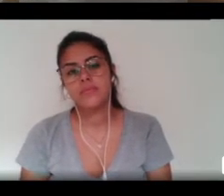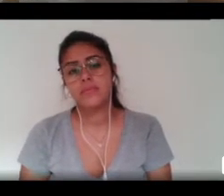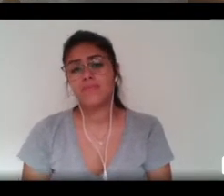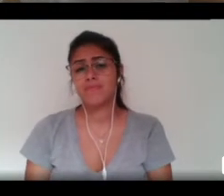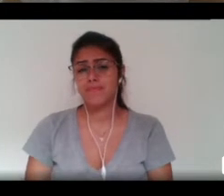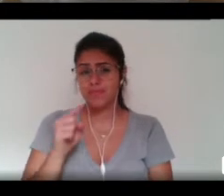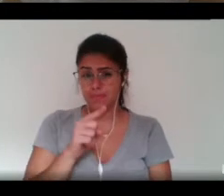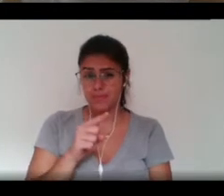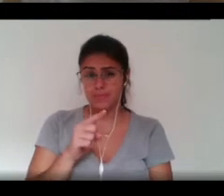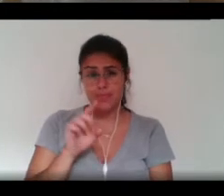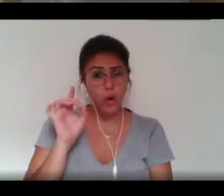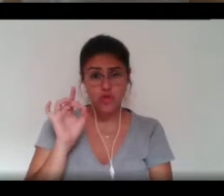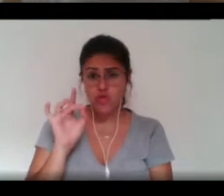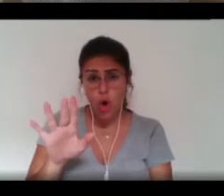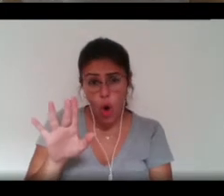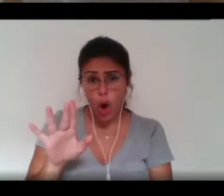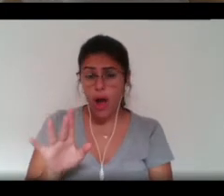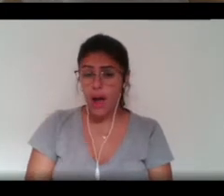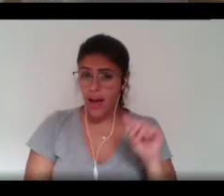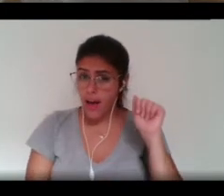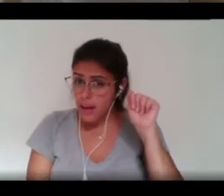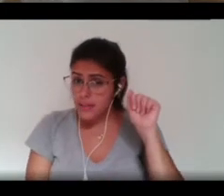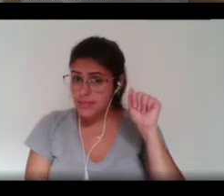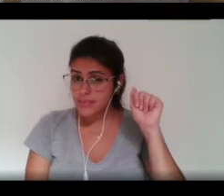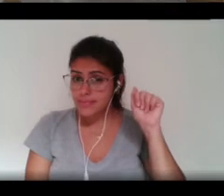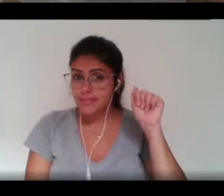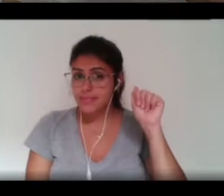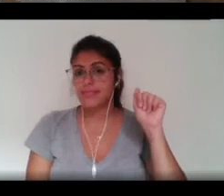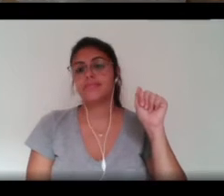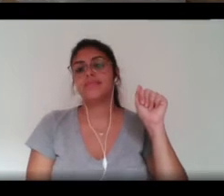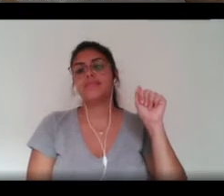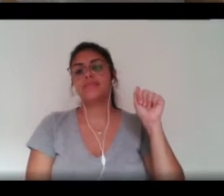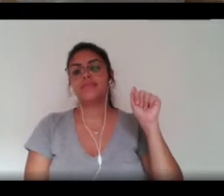Isso é a letra A, né?